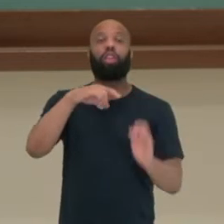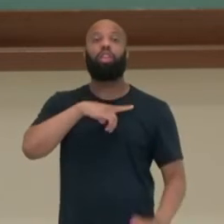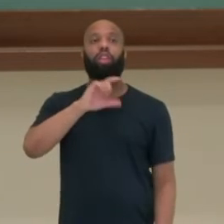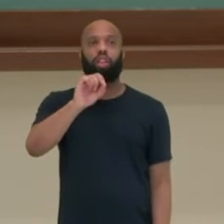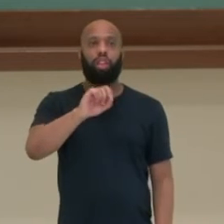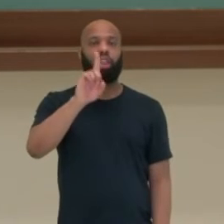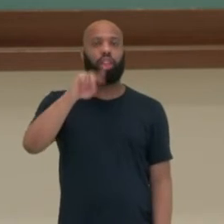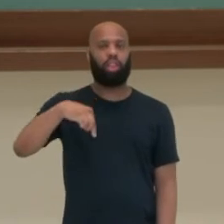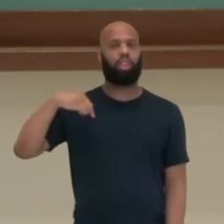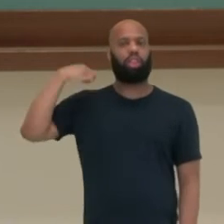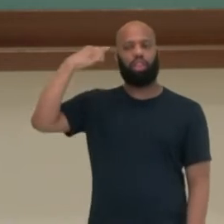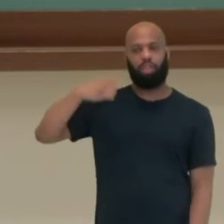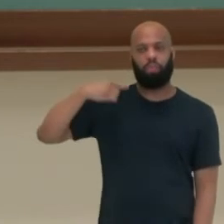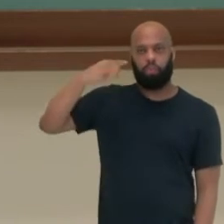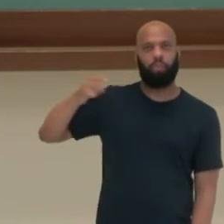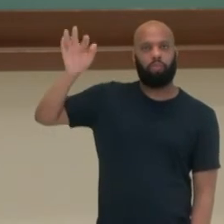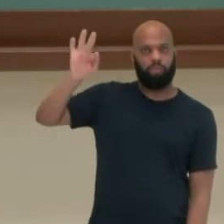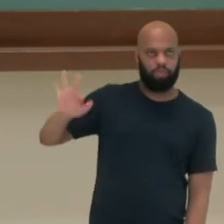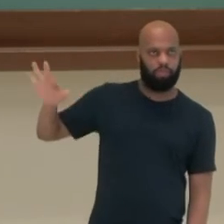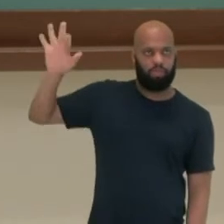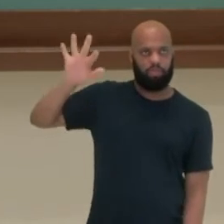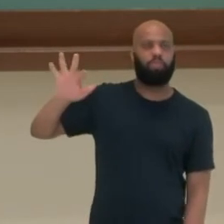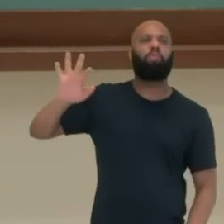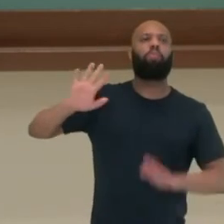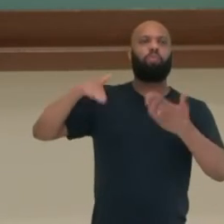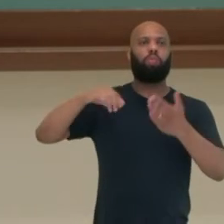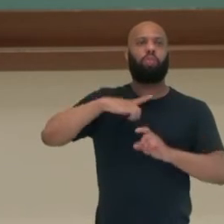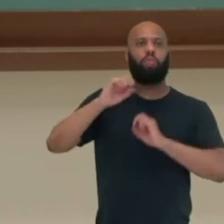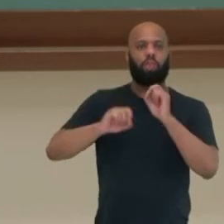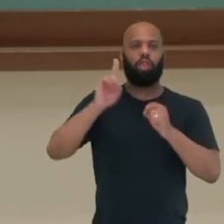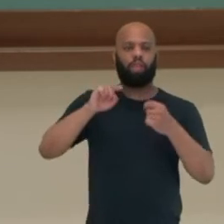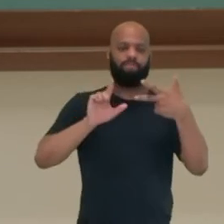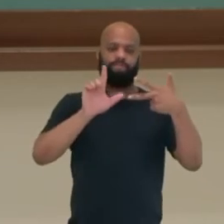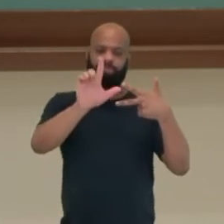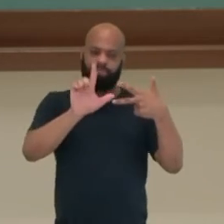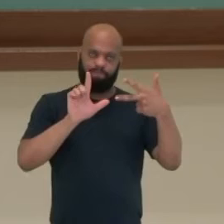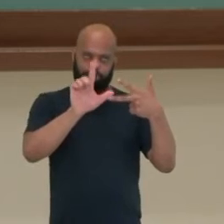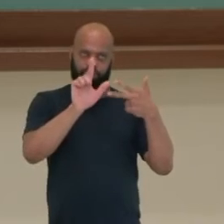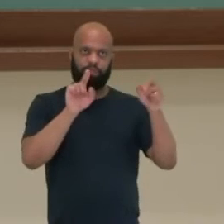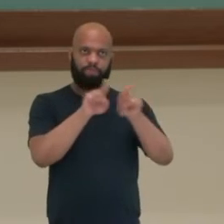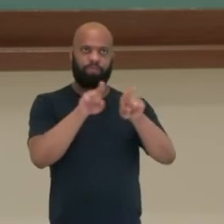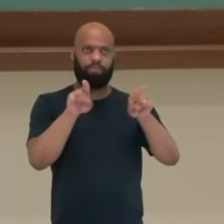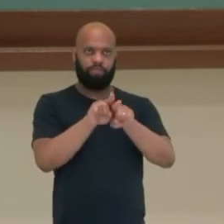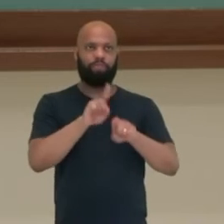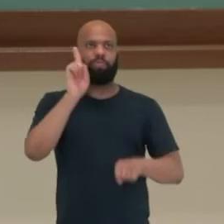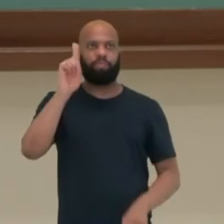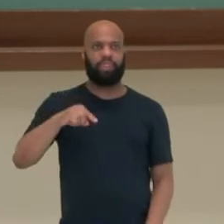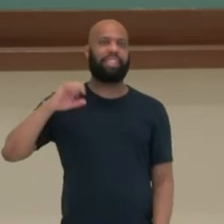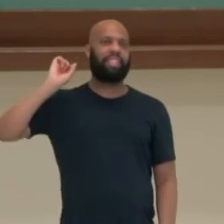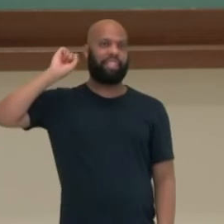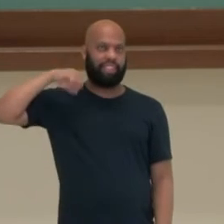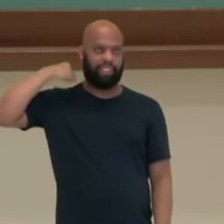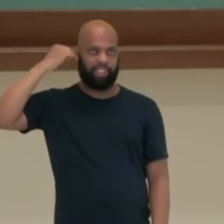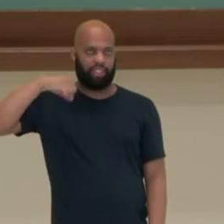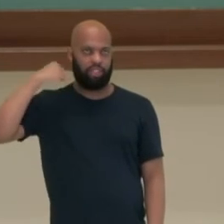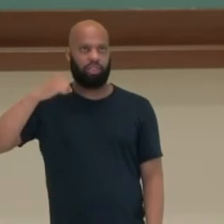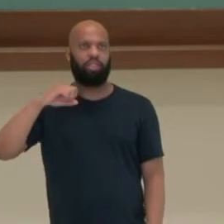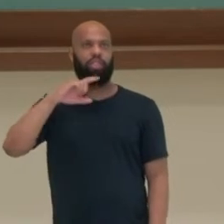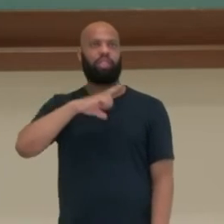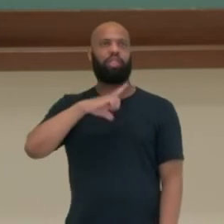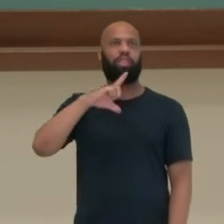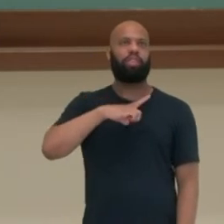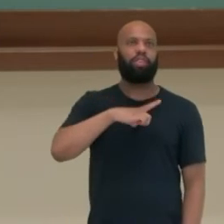atuam deputados federais, então poder legislativo também os senadores.